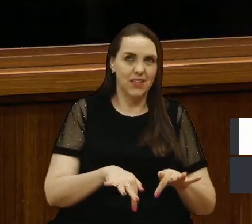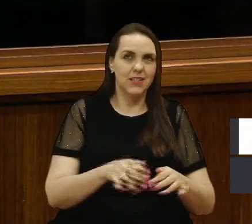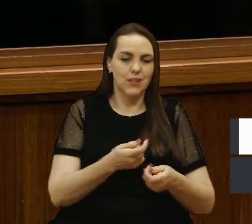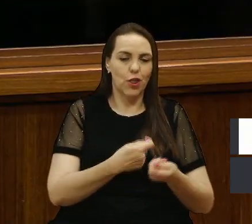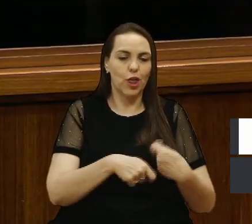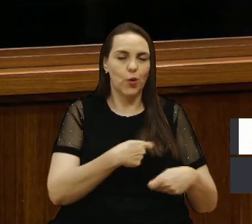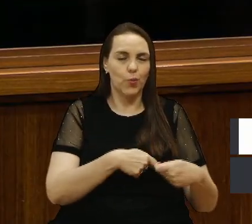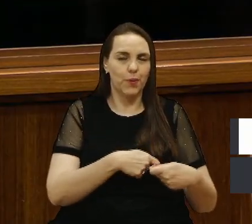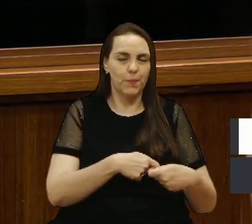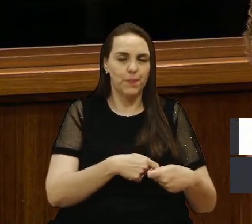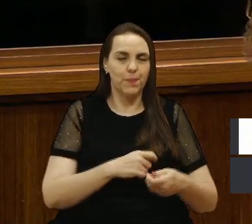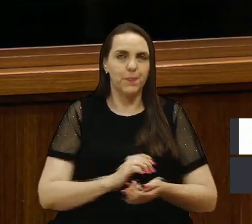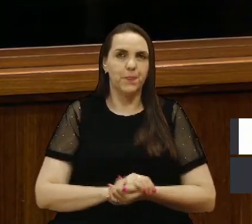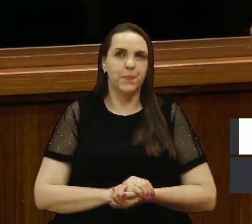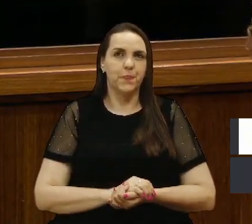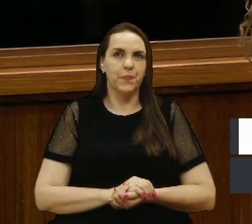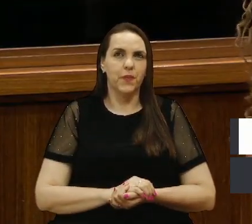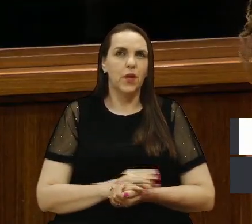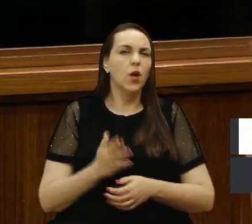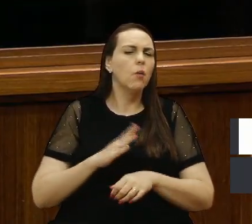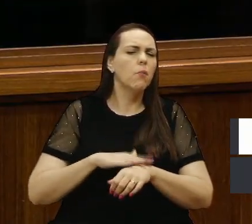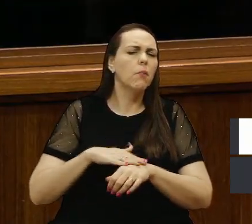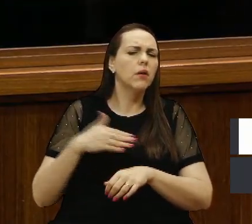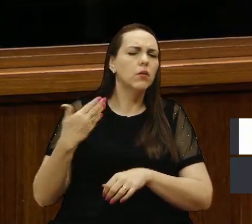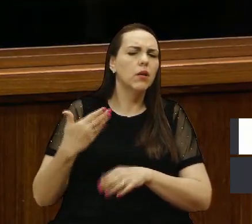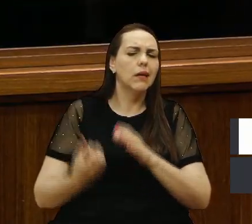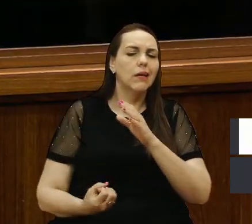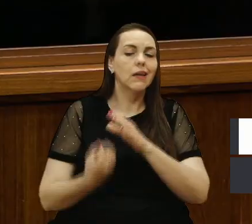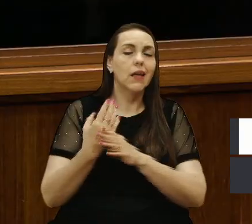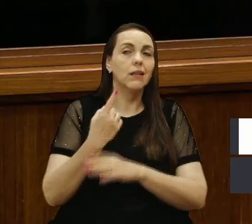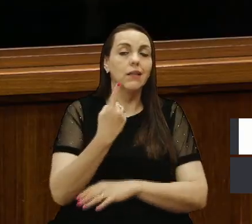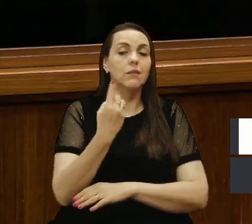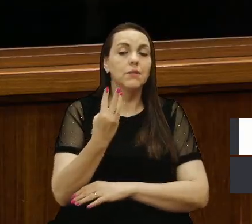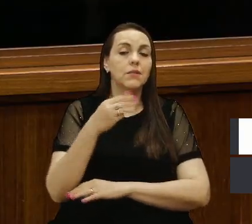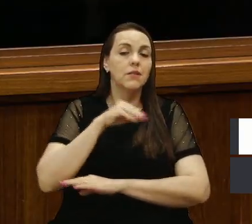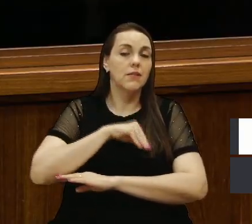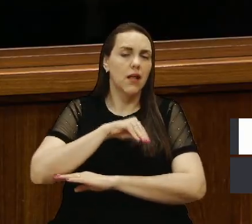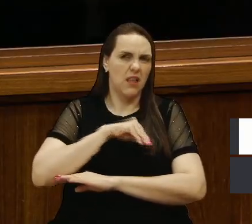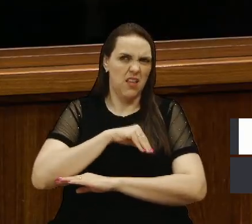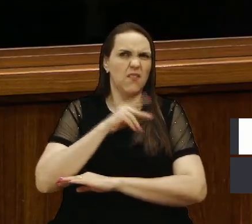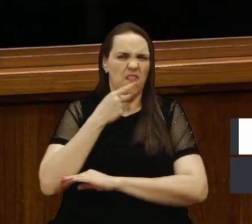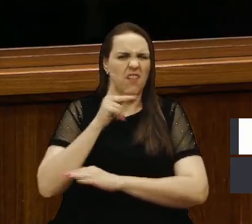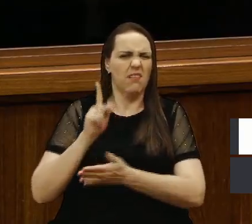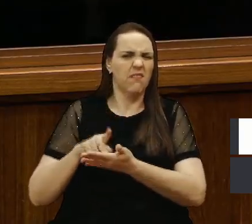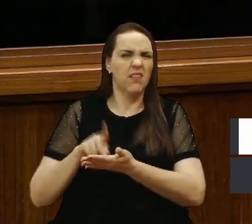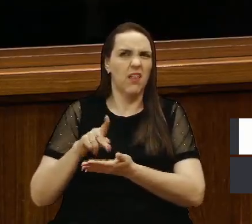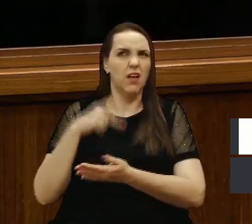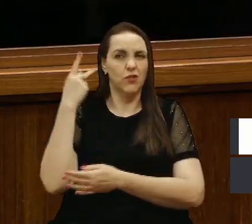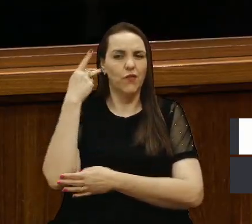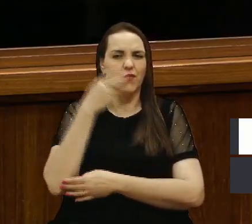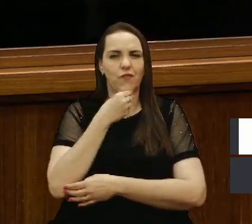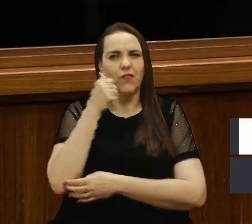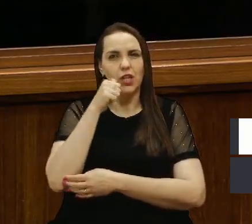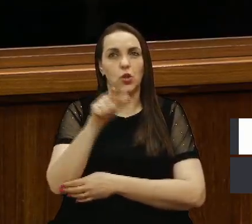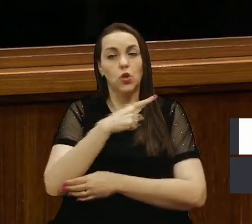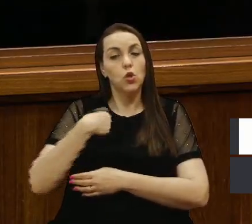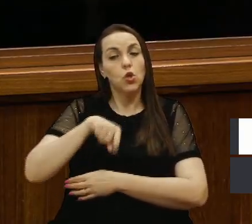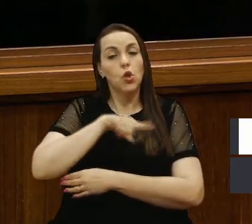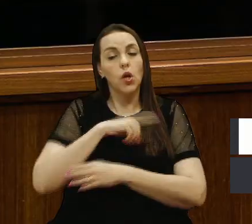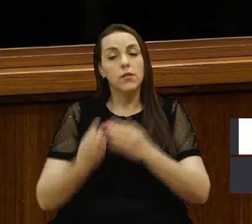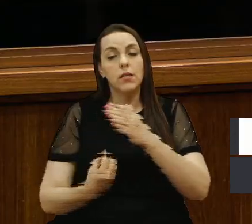economia. Quando foi criado o 13º, vamos ser sinceros, vereadores, que nós criamos para